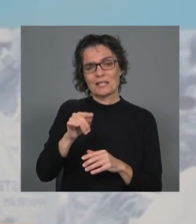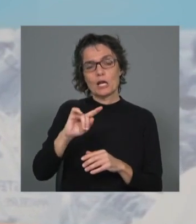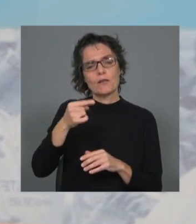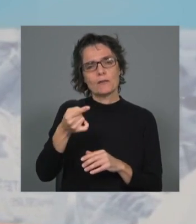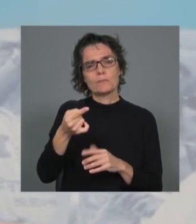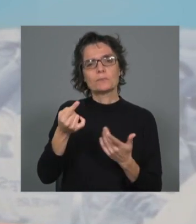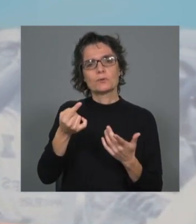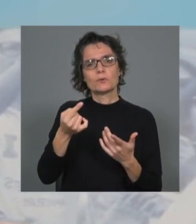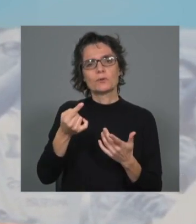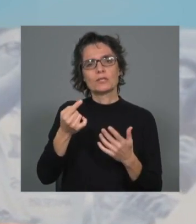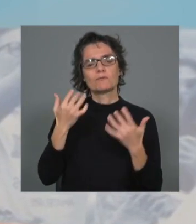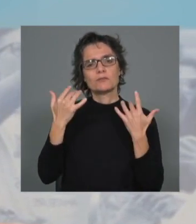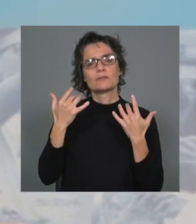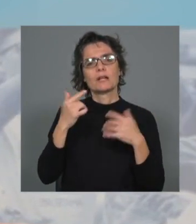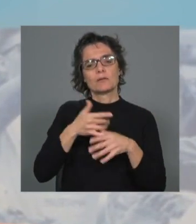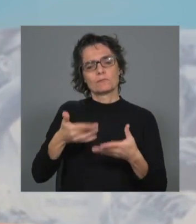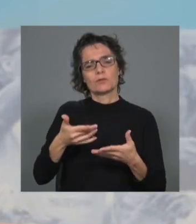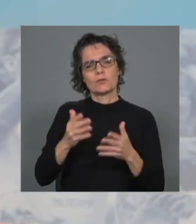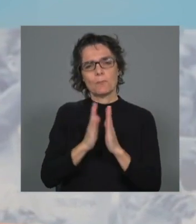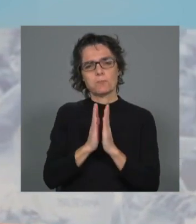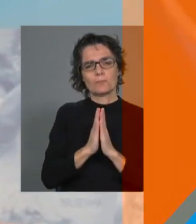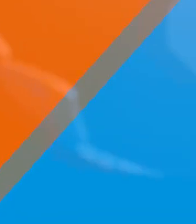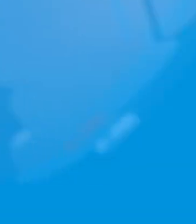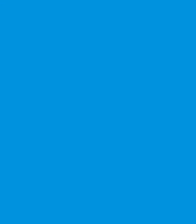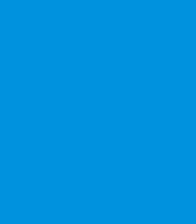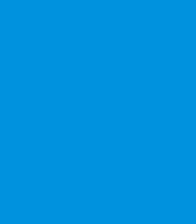de lhe mostrarmos notícias que marcam a atualidade religiosa.